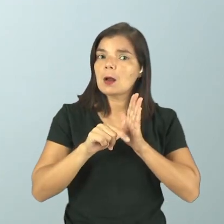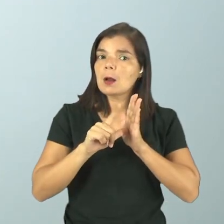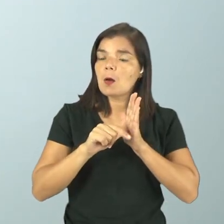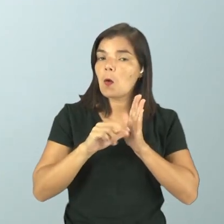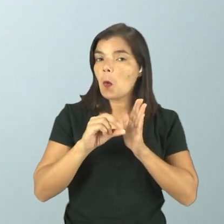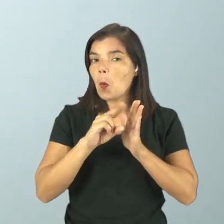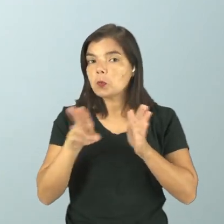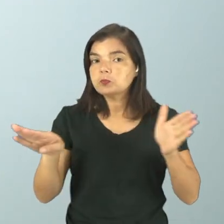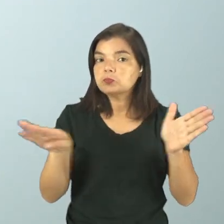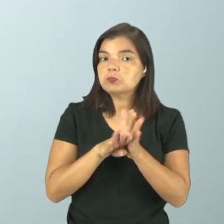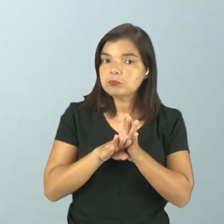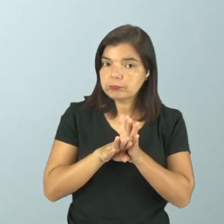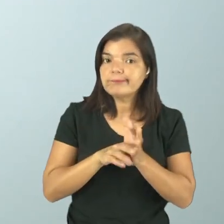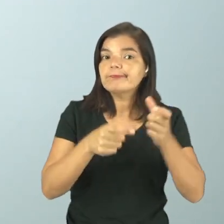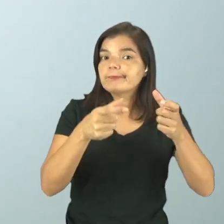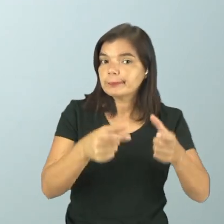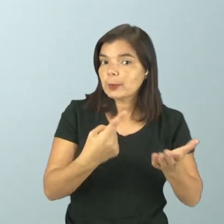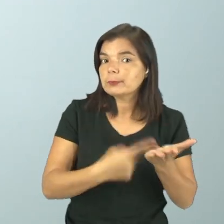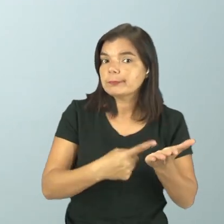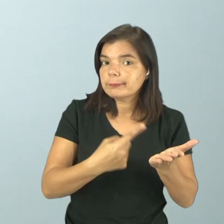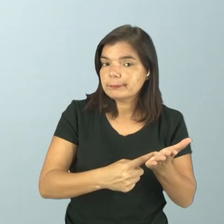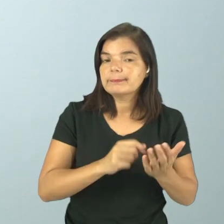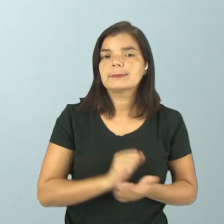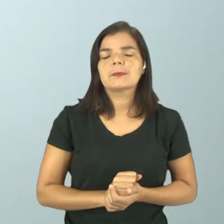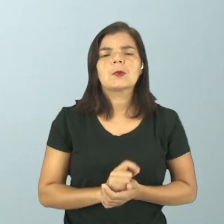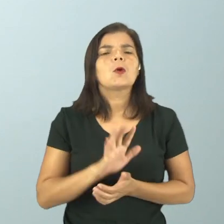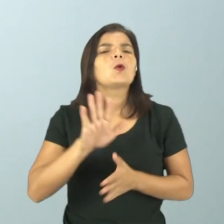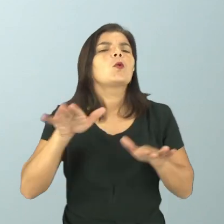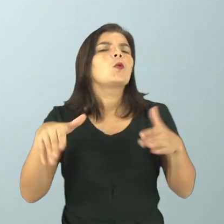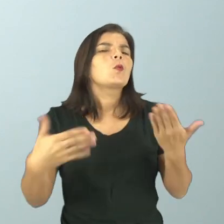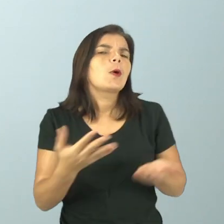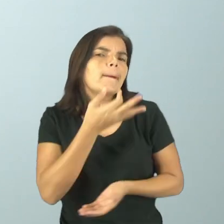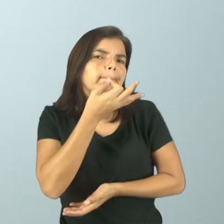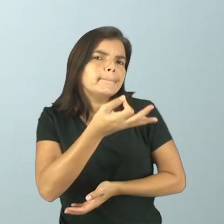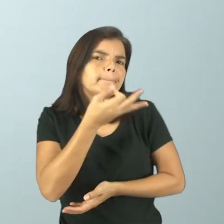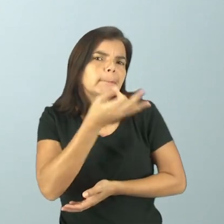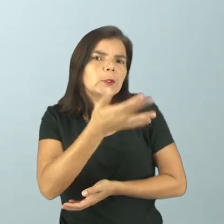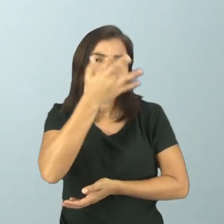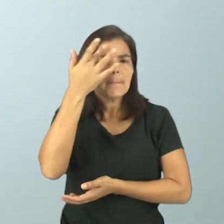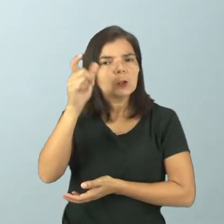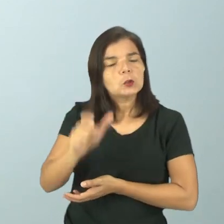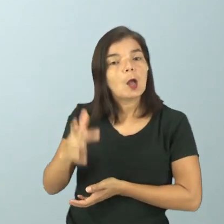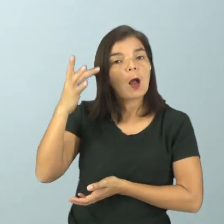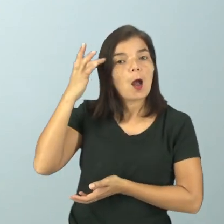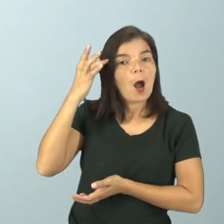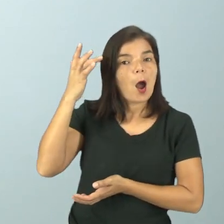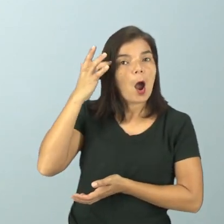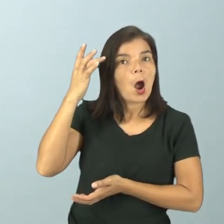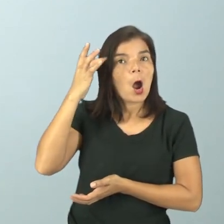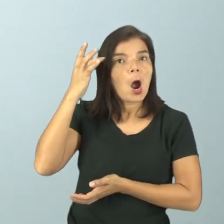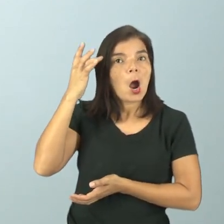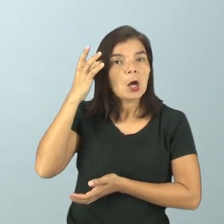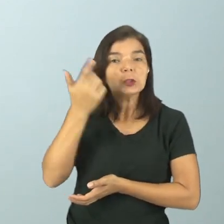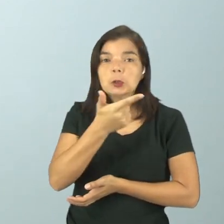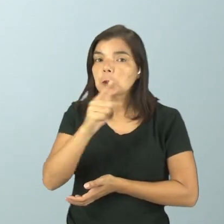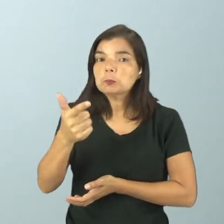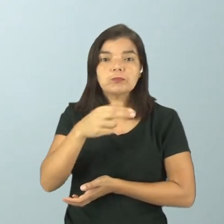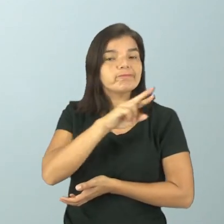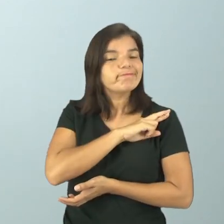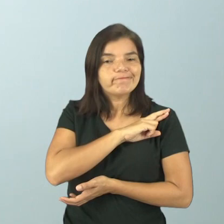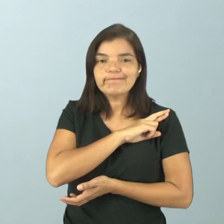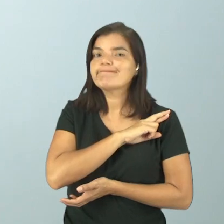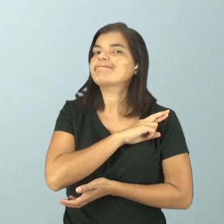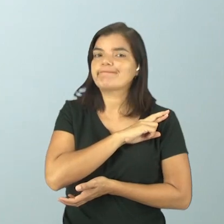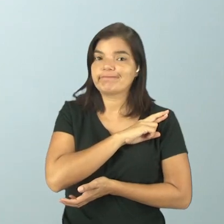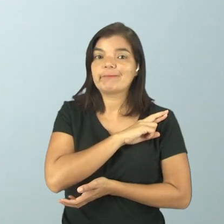não chegou ali ao lugar combinado. Qual é a opinião? A opinião da pessoa é que a pessoa acha que ele tem muita responsabilidade, então isso não